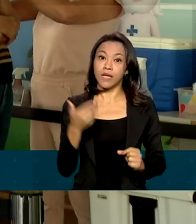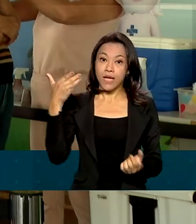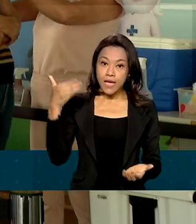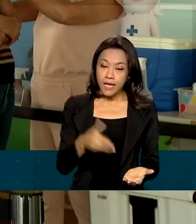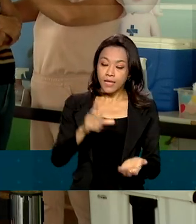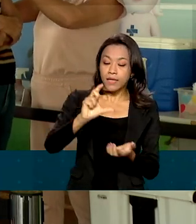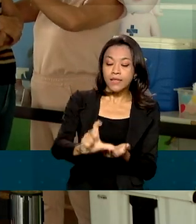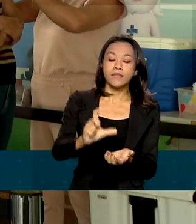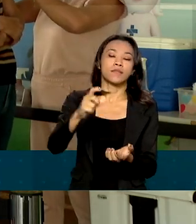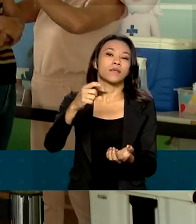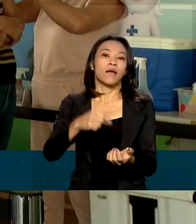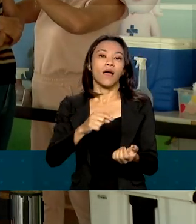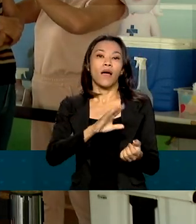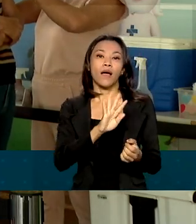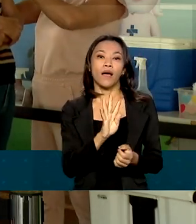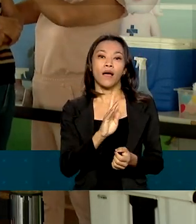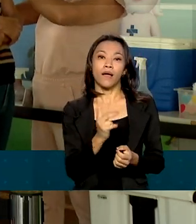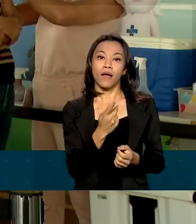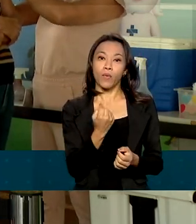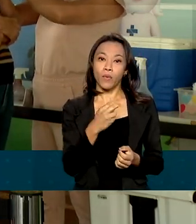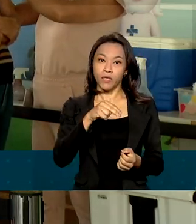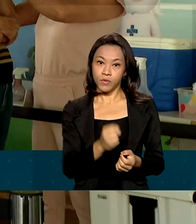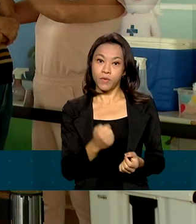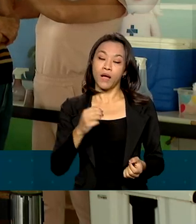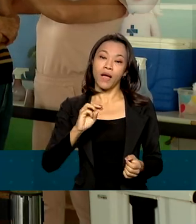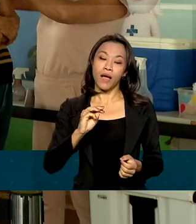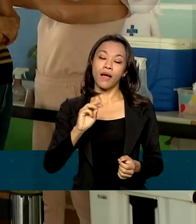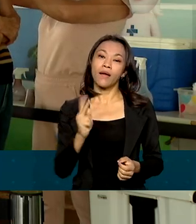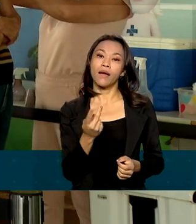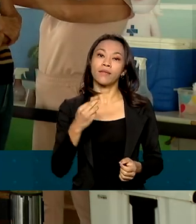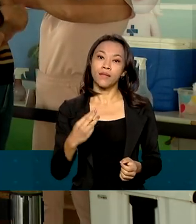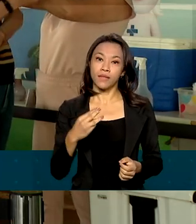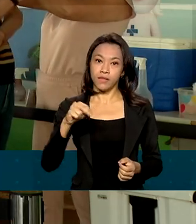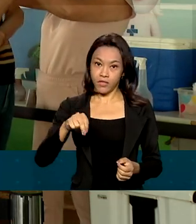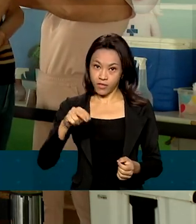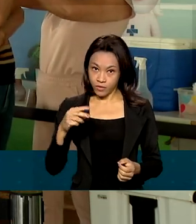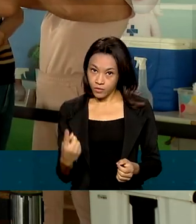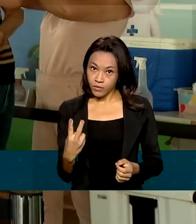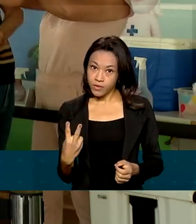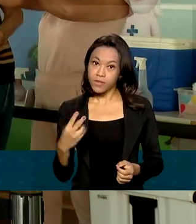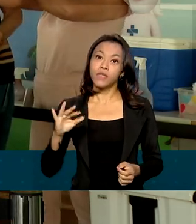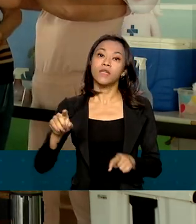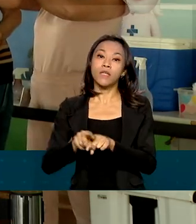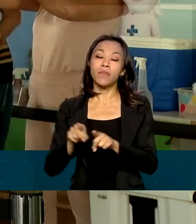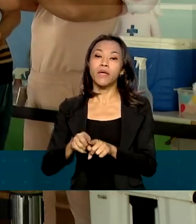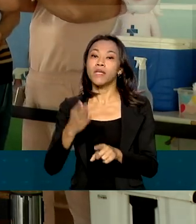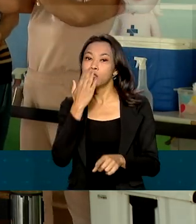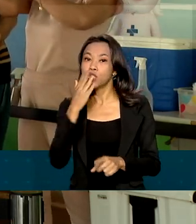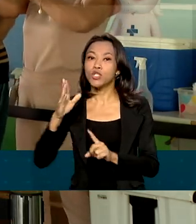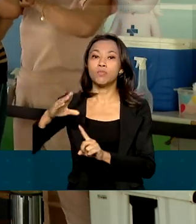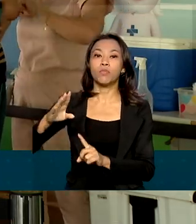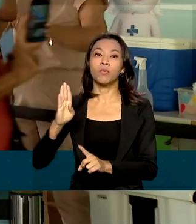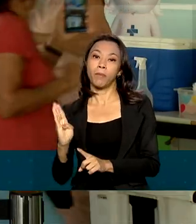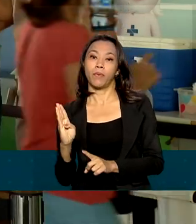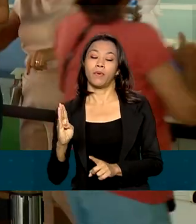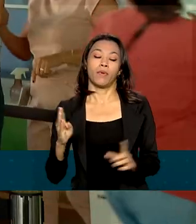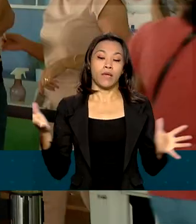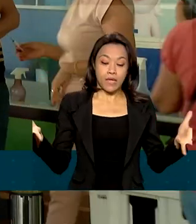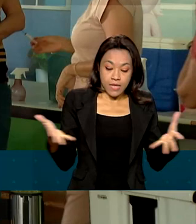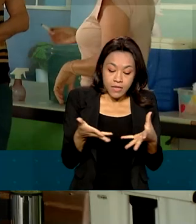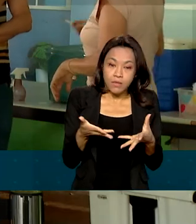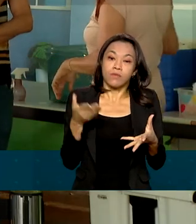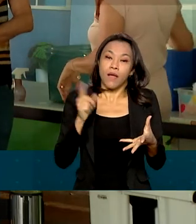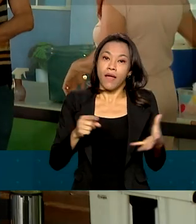é eficaz contra cepas H1 N1 h3n dois e tipo b o dia de mobilização Nacional da campanha está